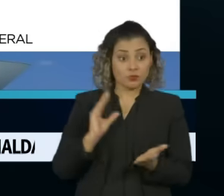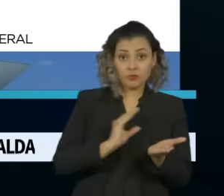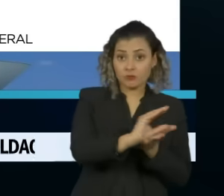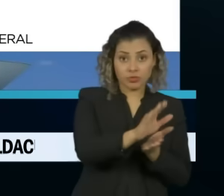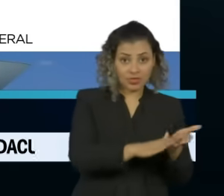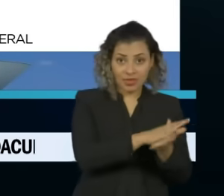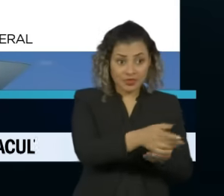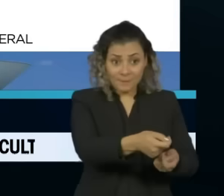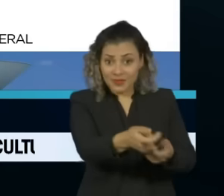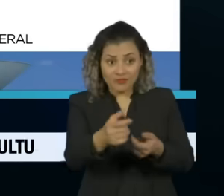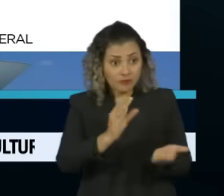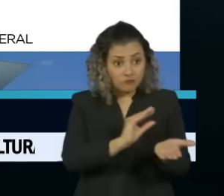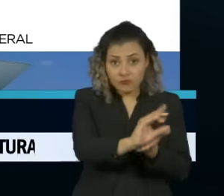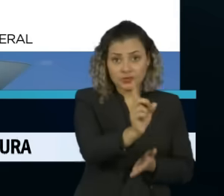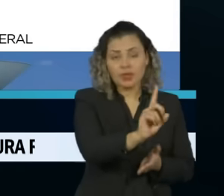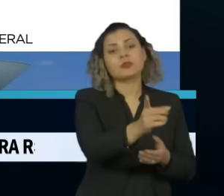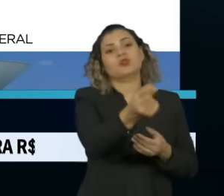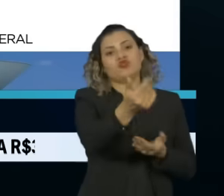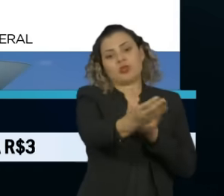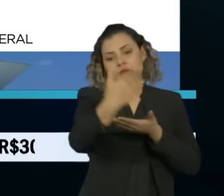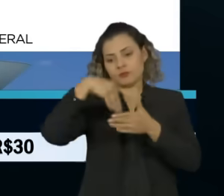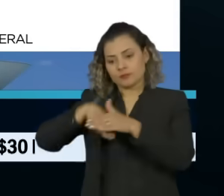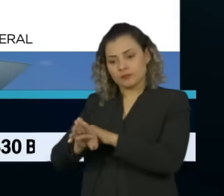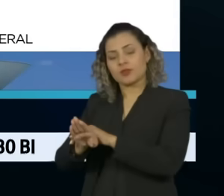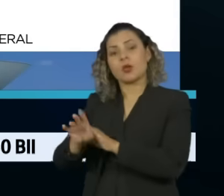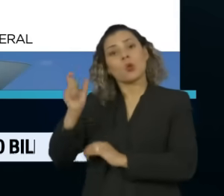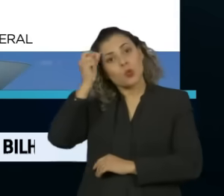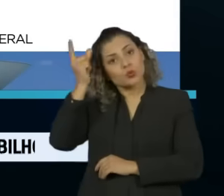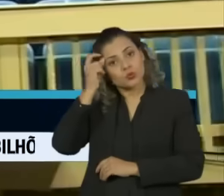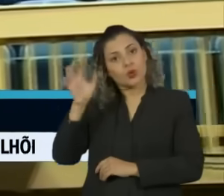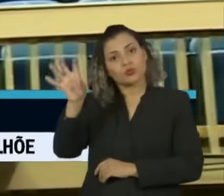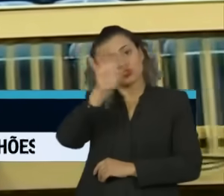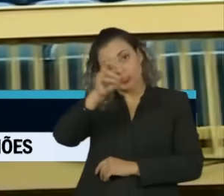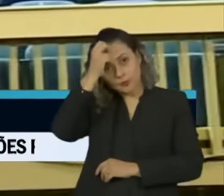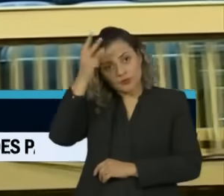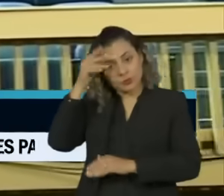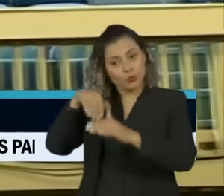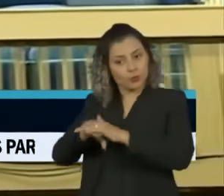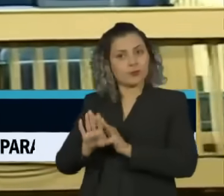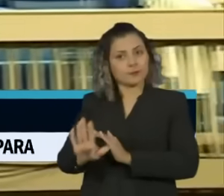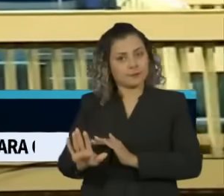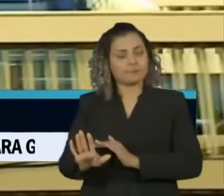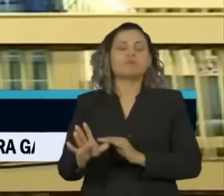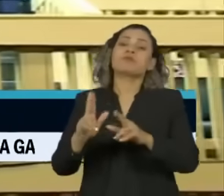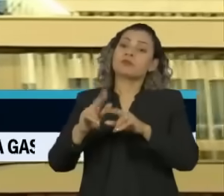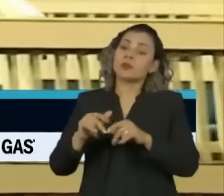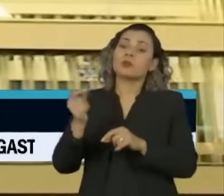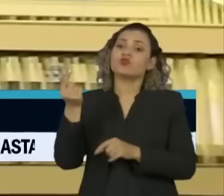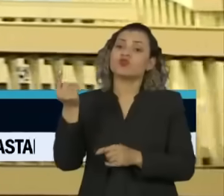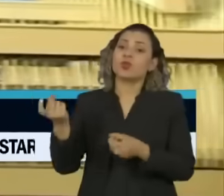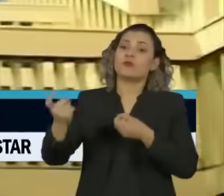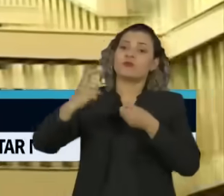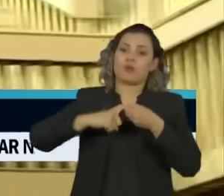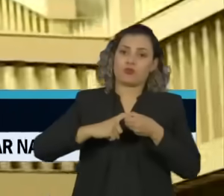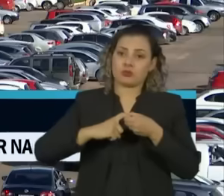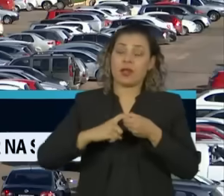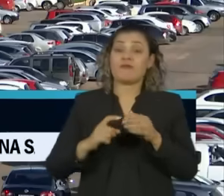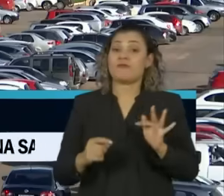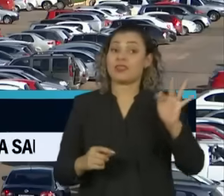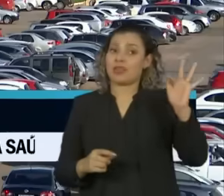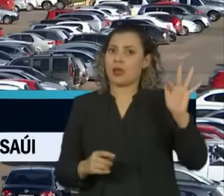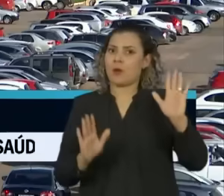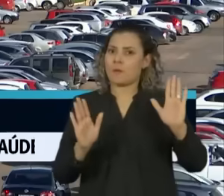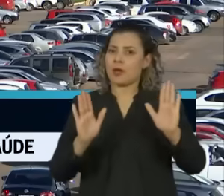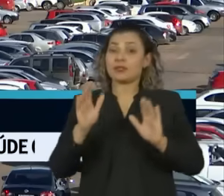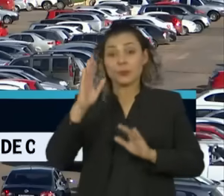aos beneficiários fique nos fundos culturais de estados e municípios. Originalmente, o recurso seria devolvido para a União. Essa